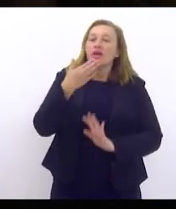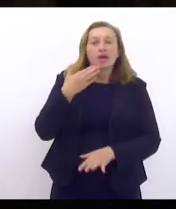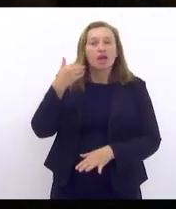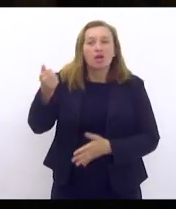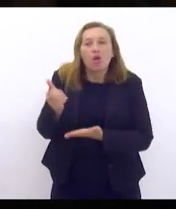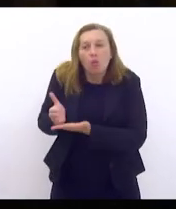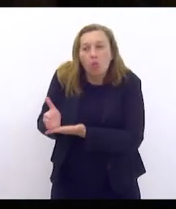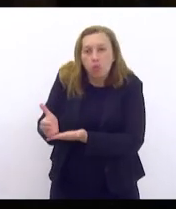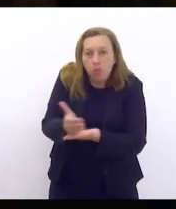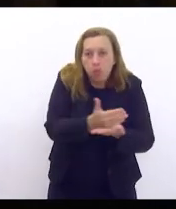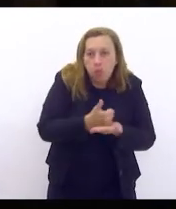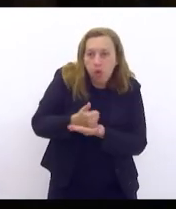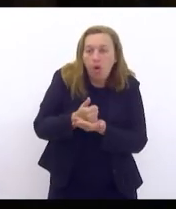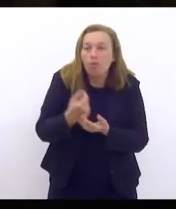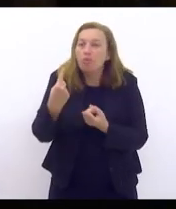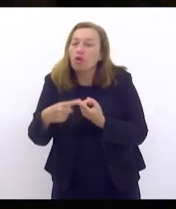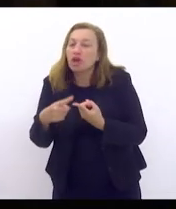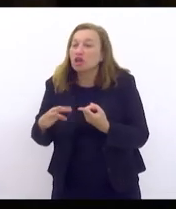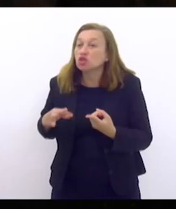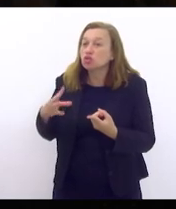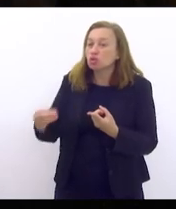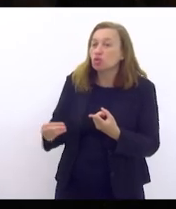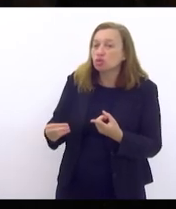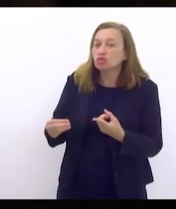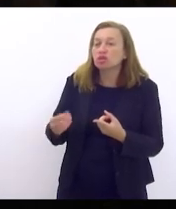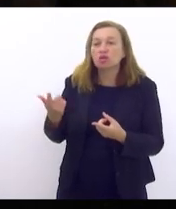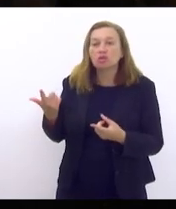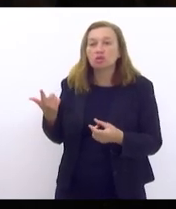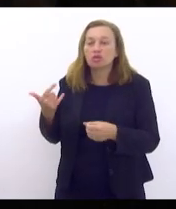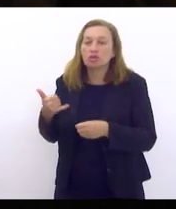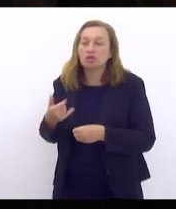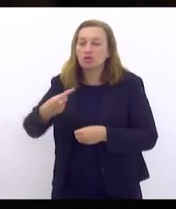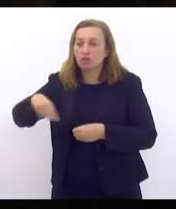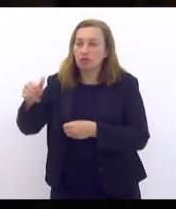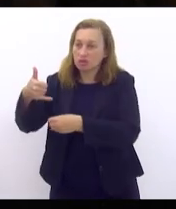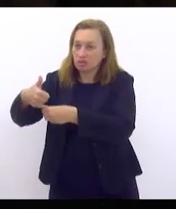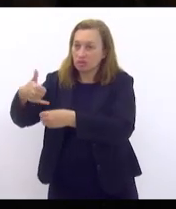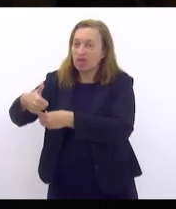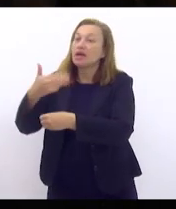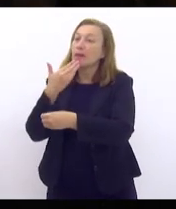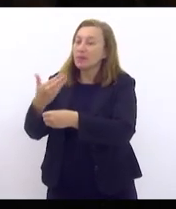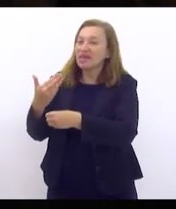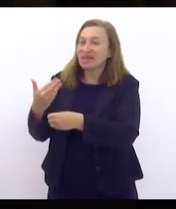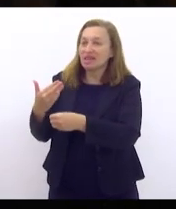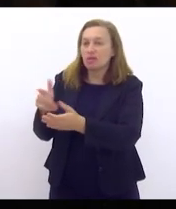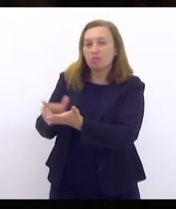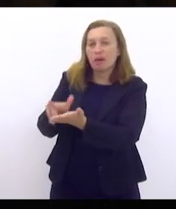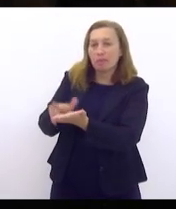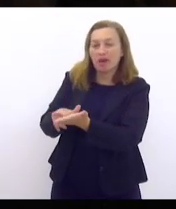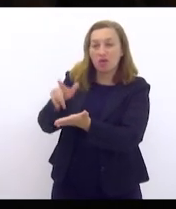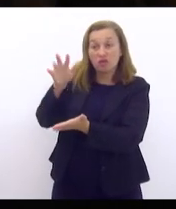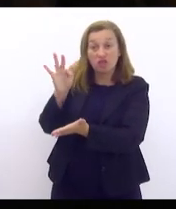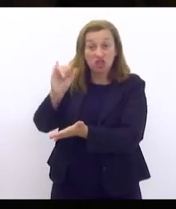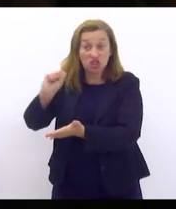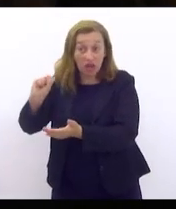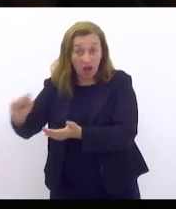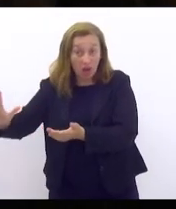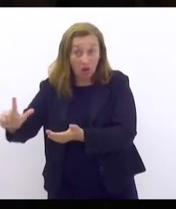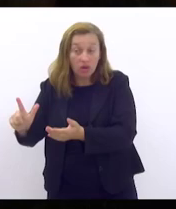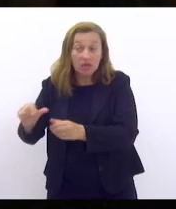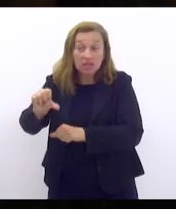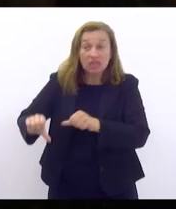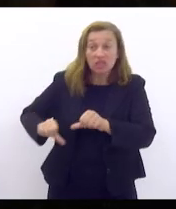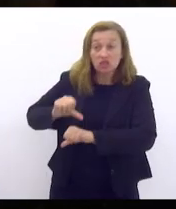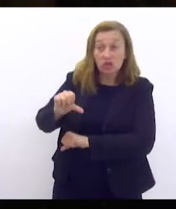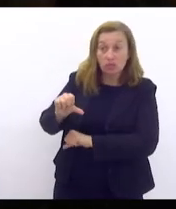arrecadação porque todo mundo que fosse abastecer ia pedir a nota fiscal e transformar essa